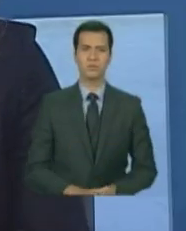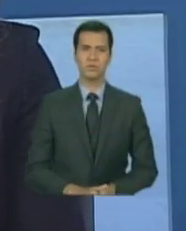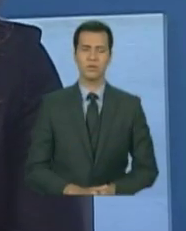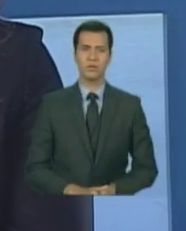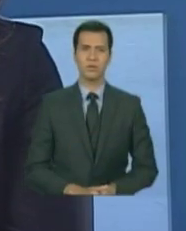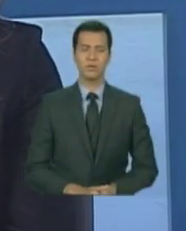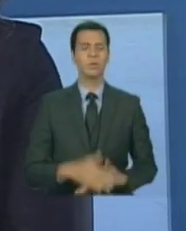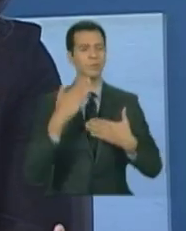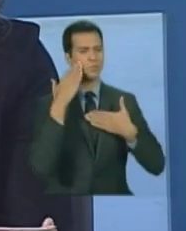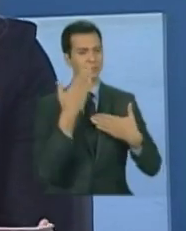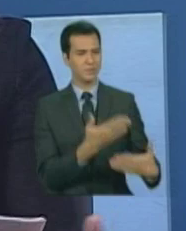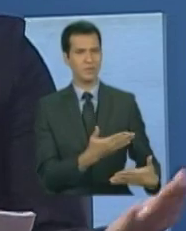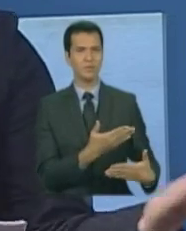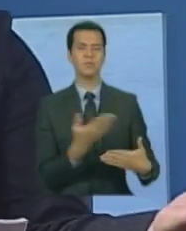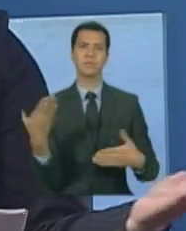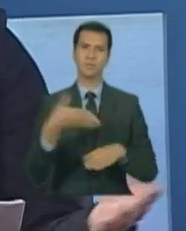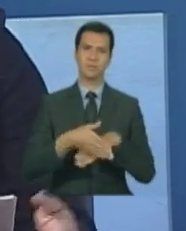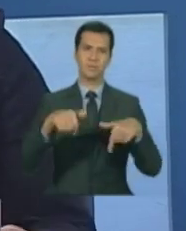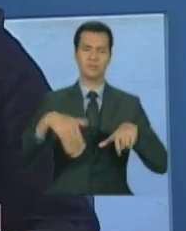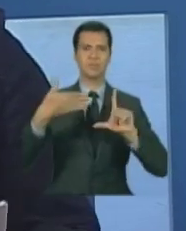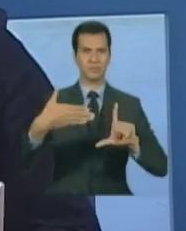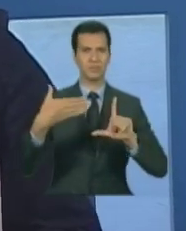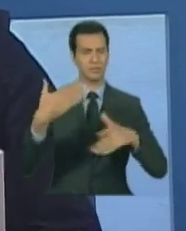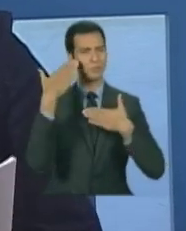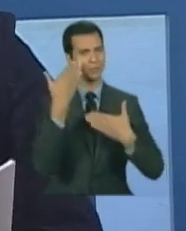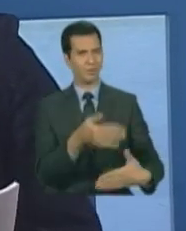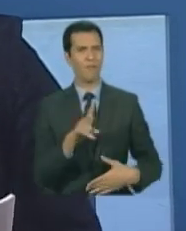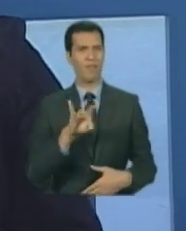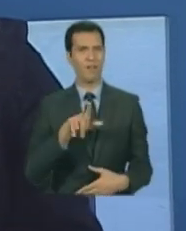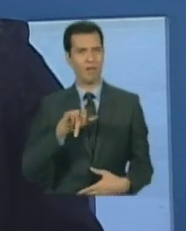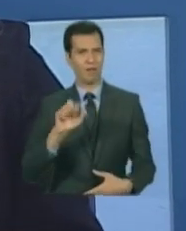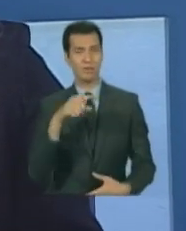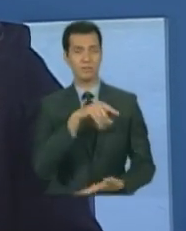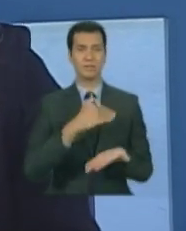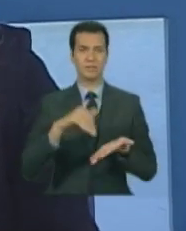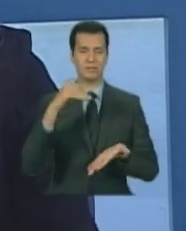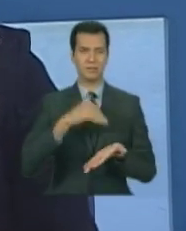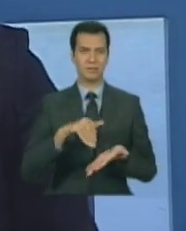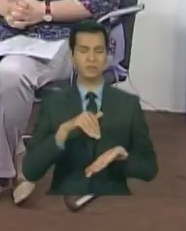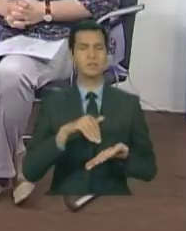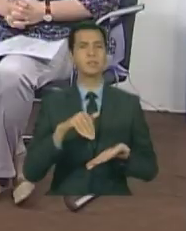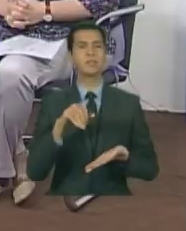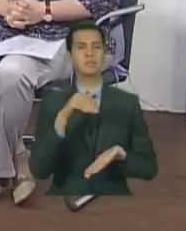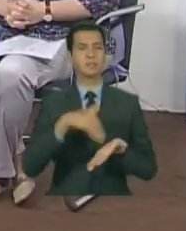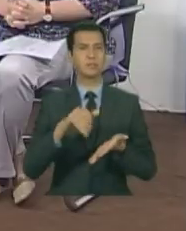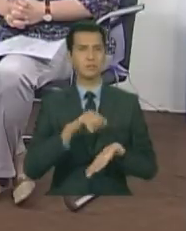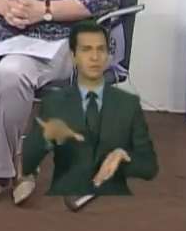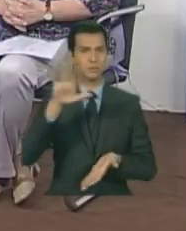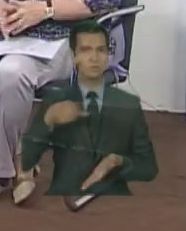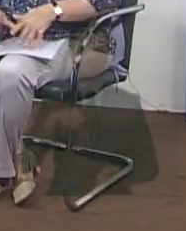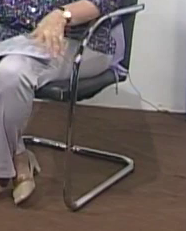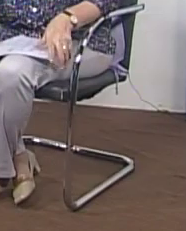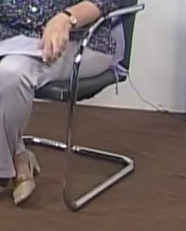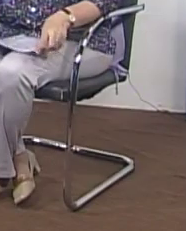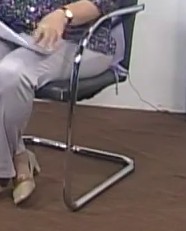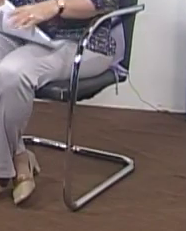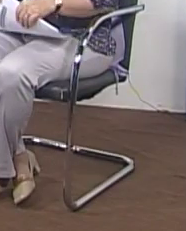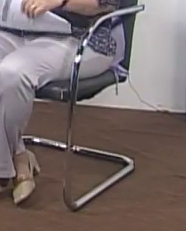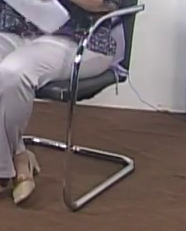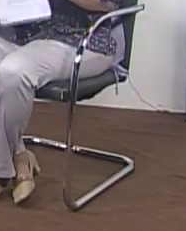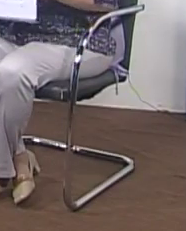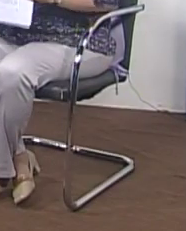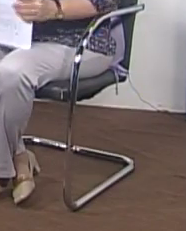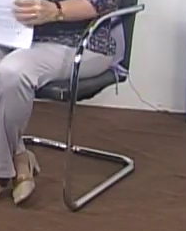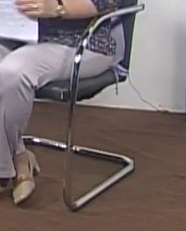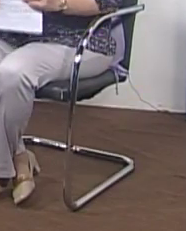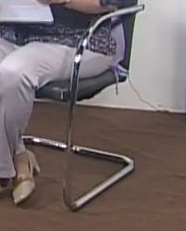pela sua participação na teleconferência. Agradeço demais, Valéria Gonelli, secretária adjunta da Secretaria Nacional de Assistência Social. Obrigada. Obrigada, Renato.